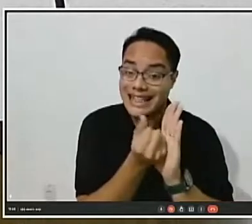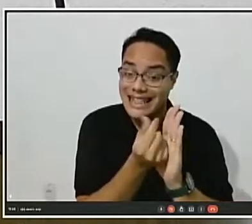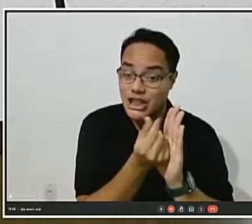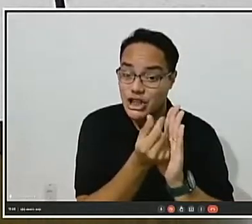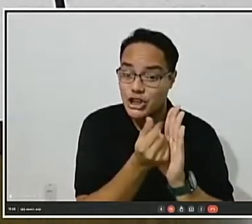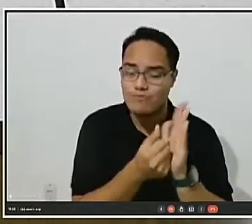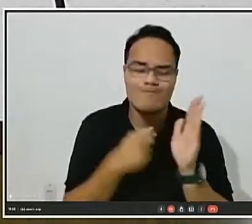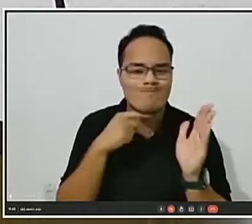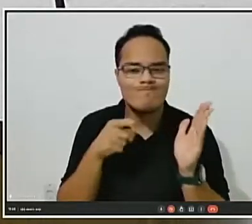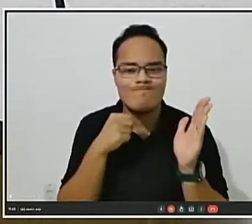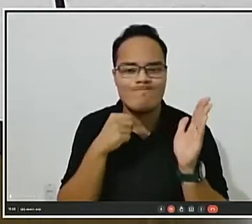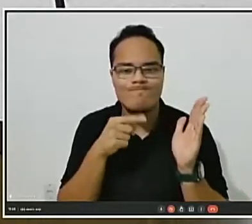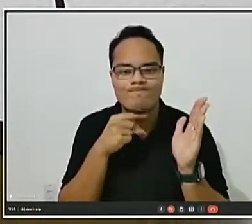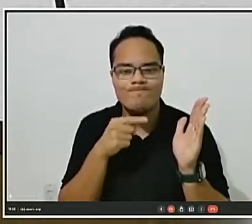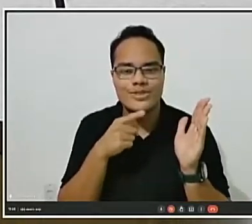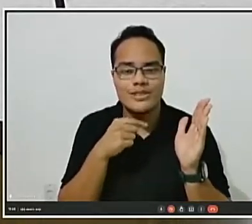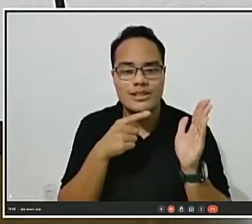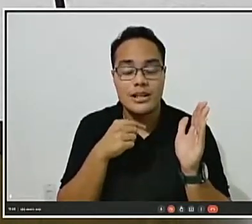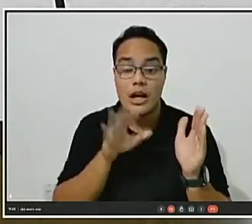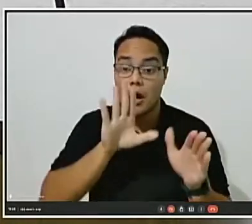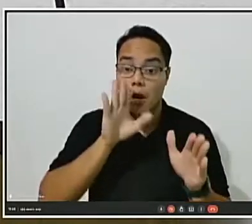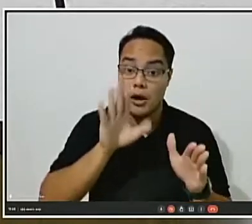Então, sobre esse asfalto do Rio Vermelho,